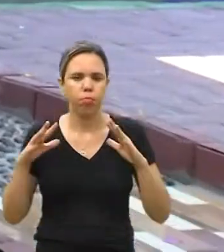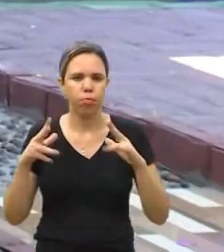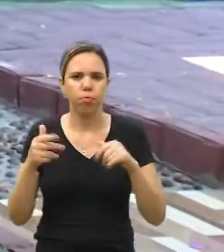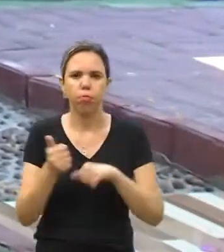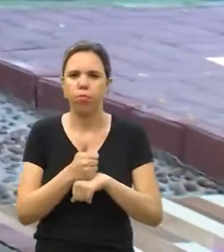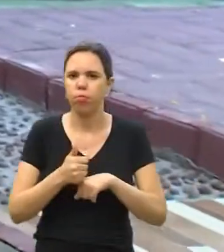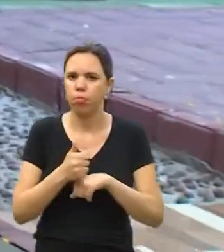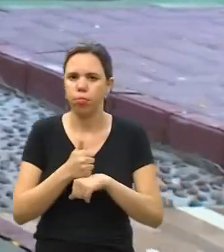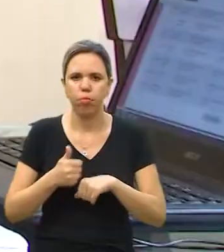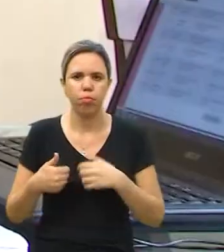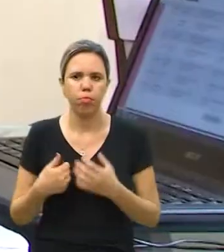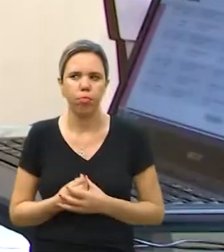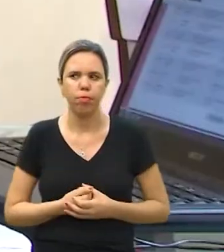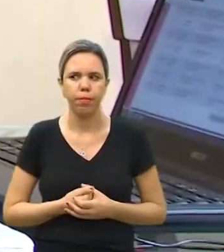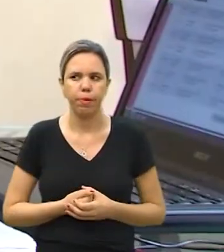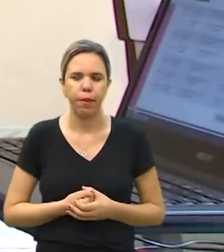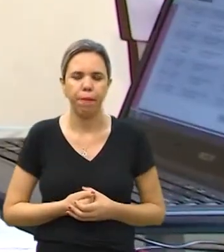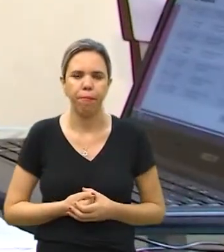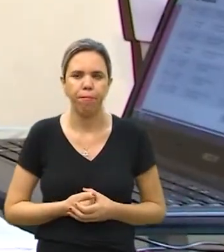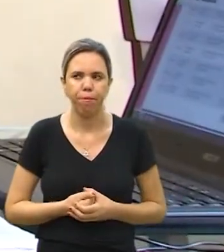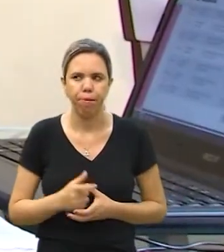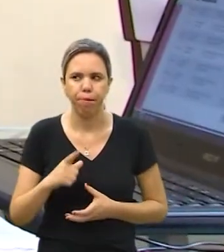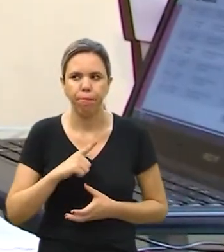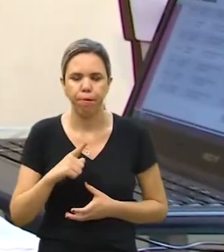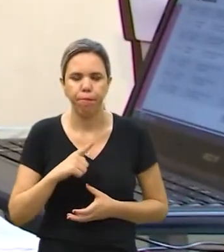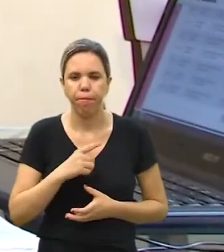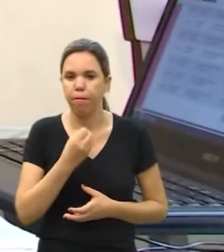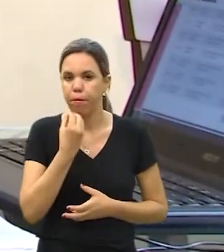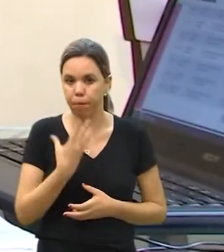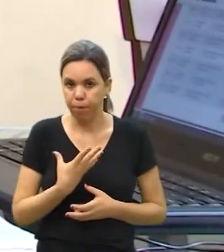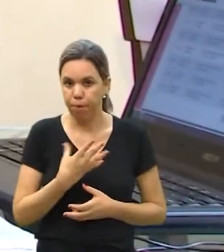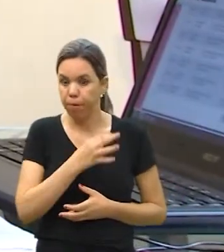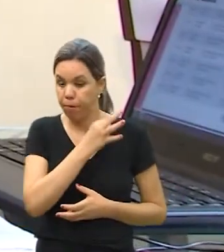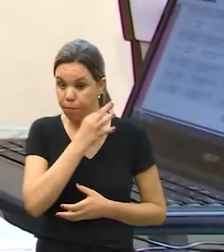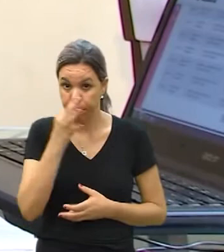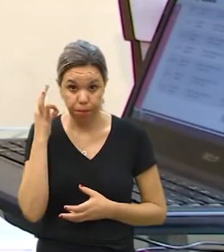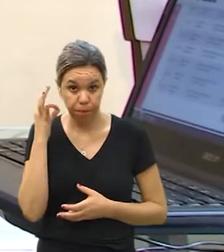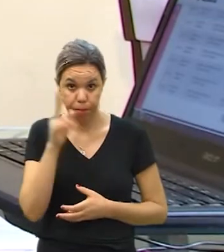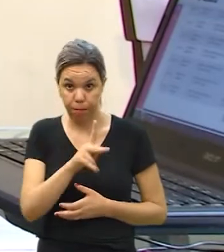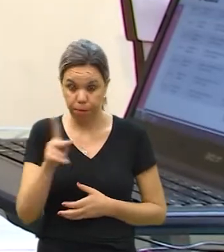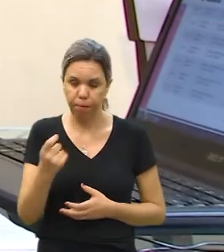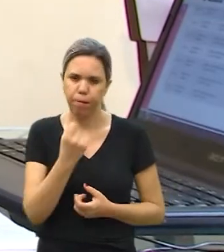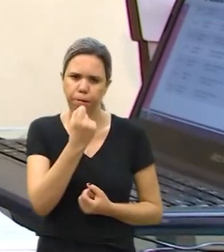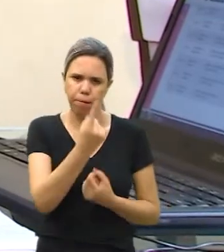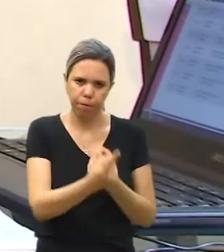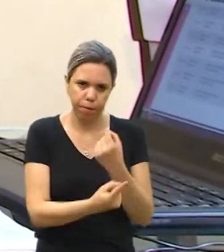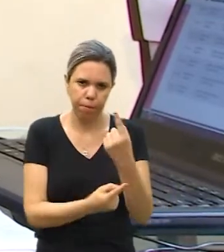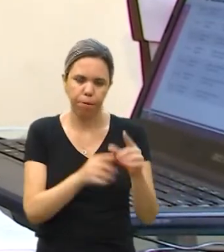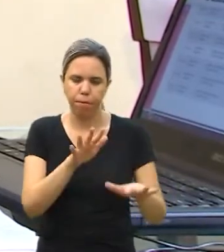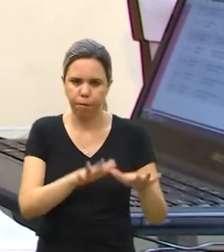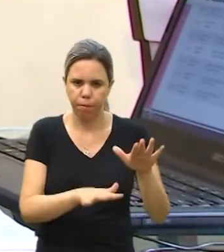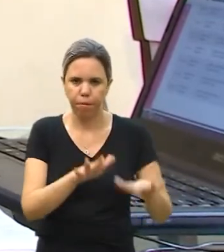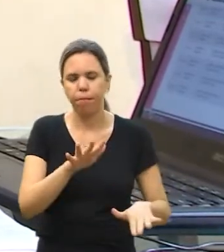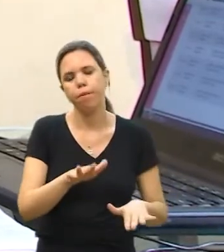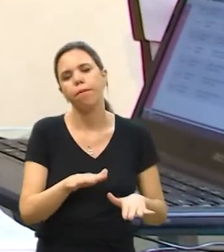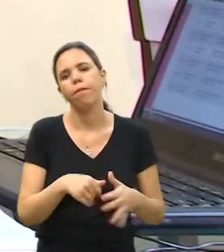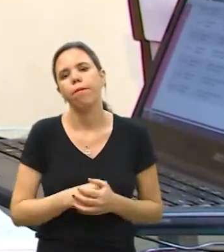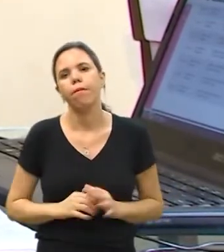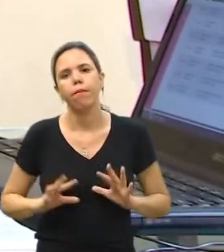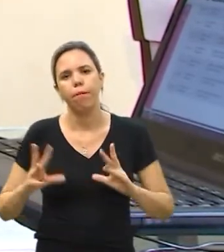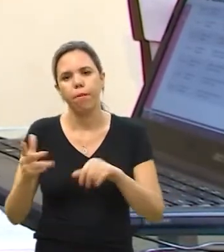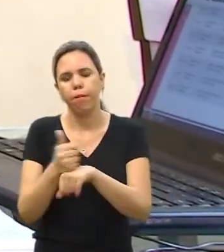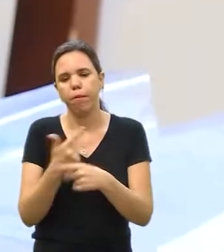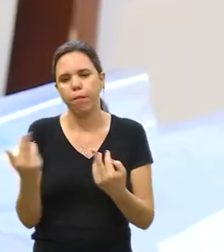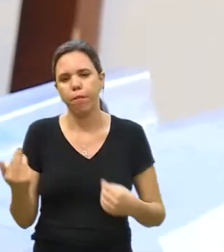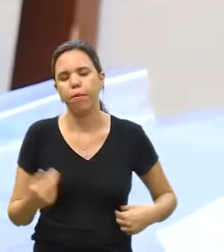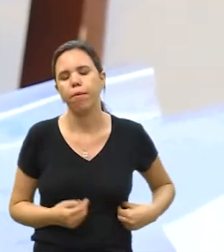toda a carreira. Tem os bons professores, tem os ótimos, excelentes professores, tem aqueles professores, como toda a